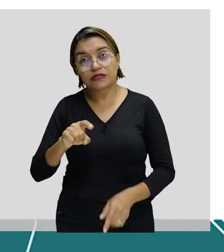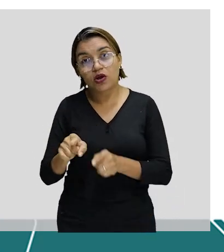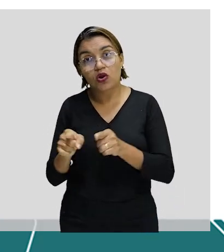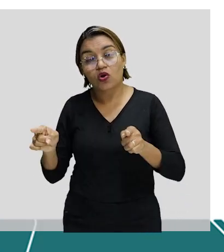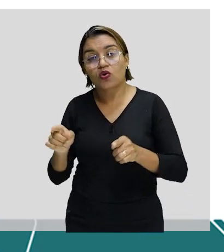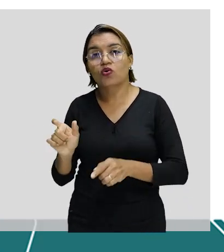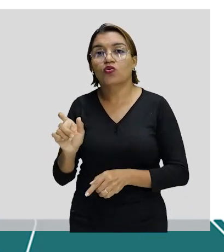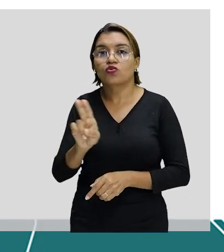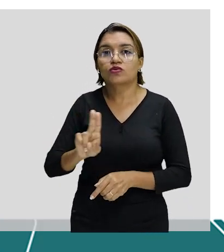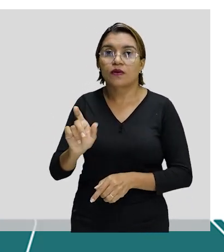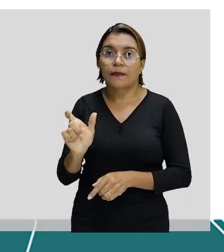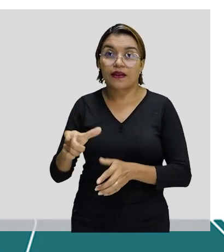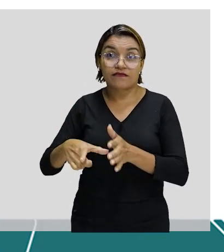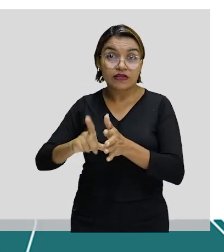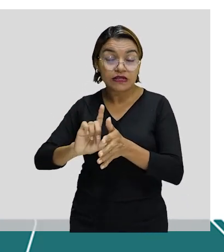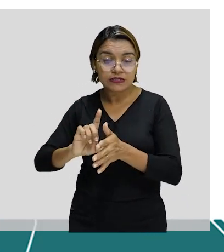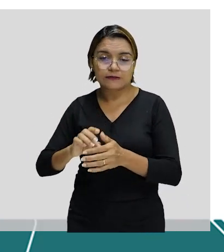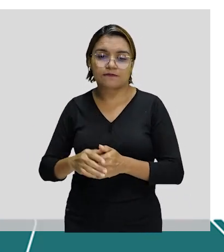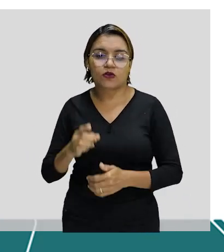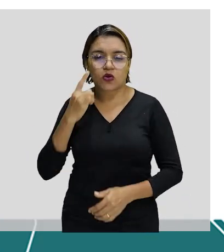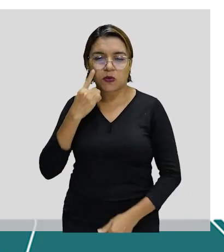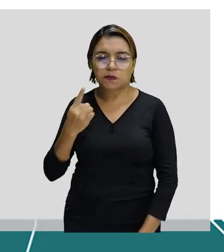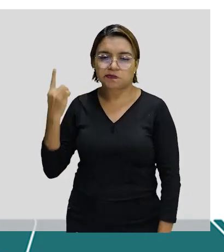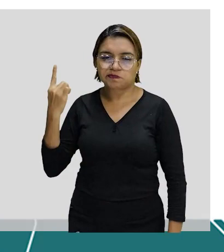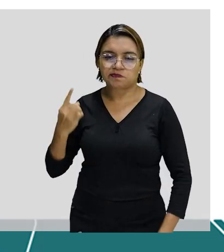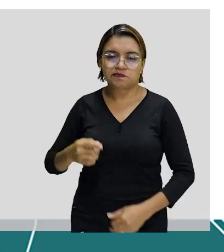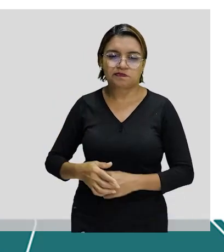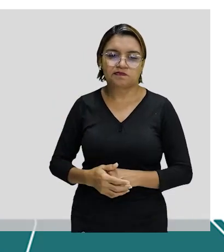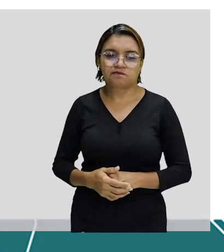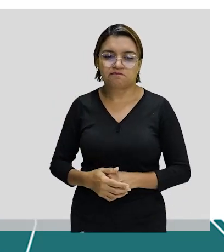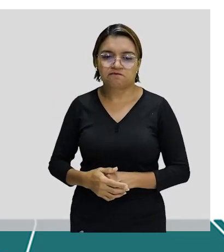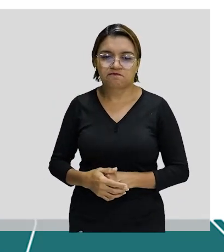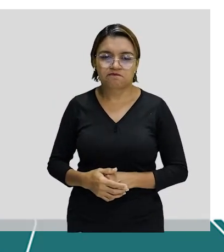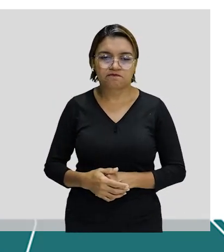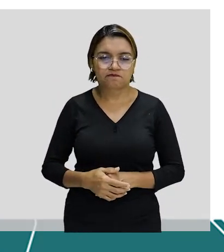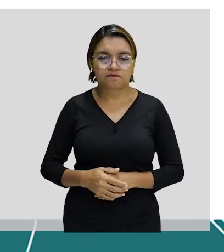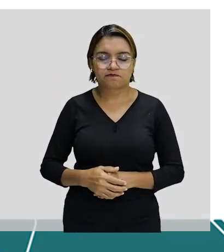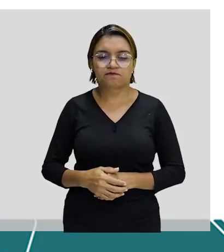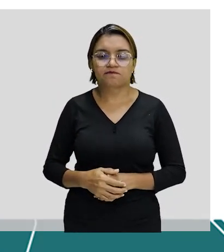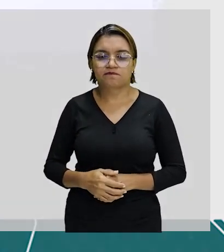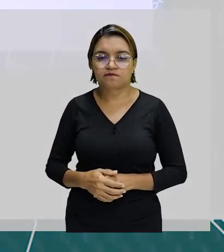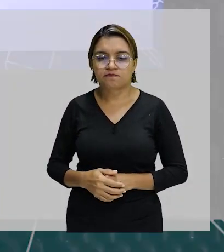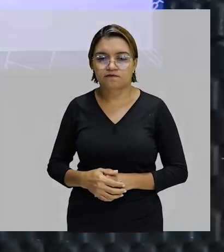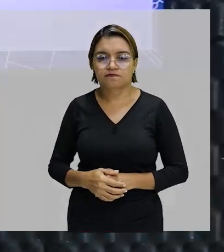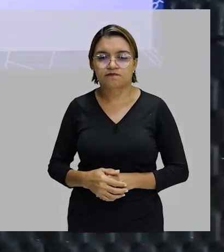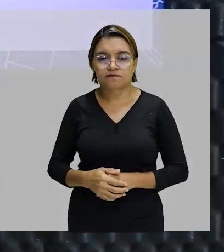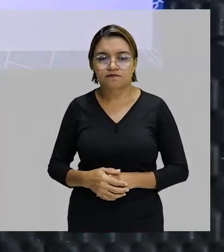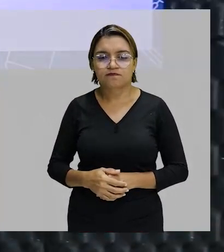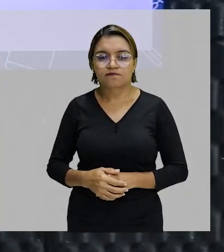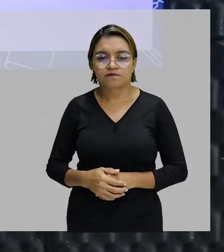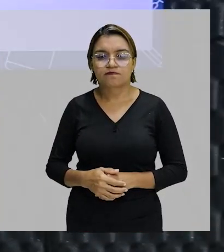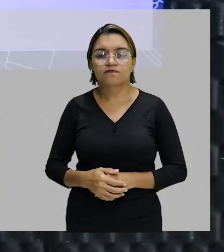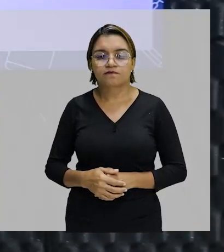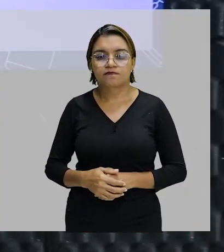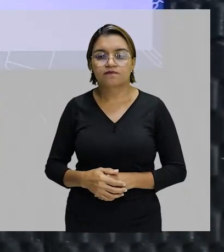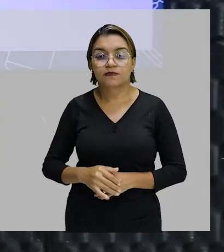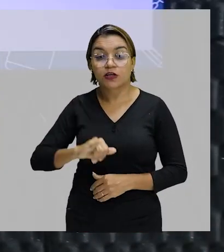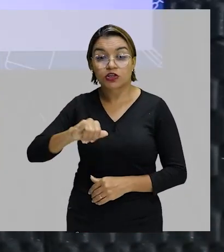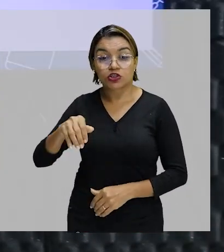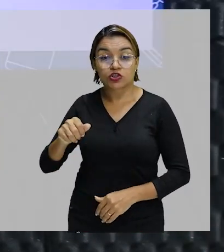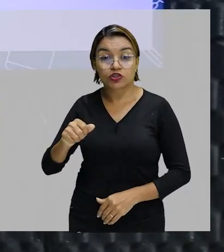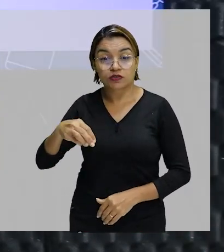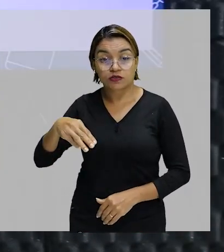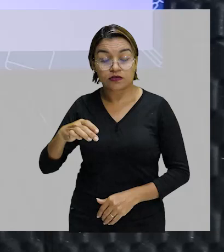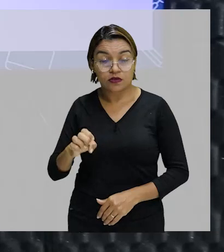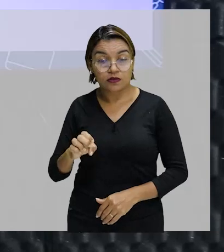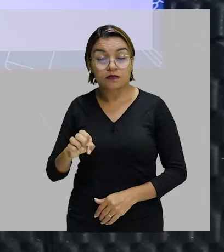uma palavra antes. The fastest, o mais rápido. O James corre o mais rápido, foi o que correu o mais